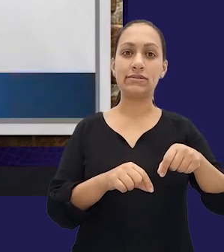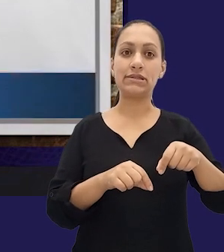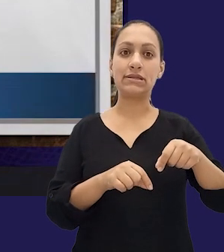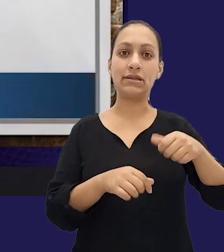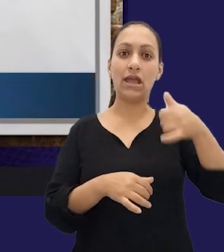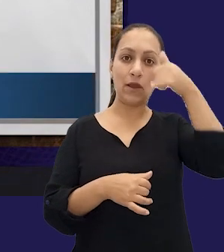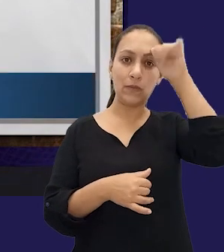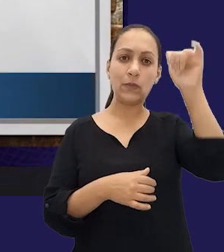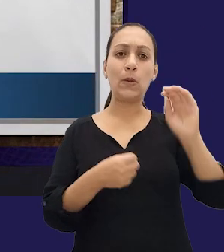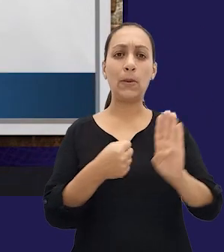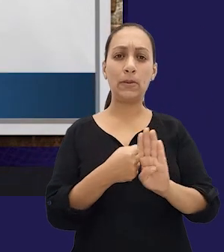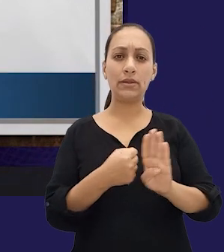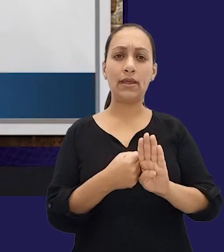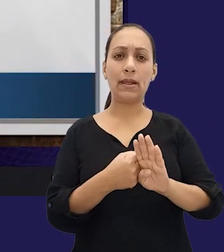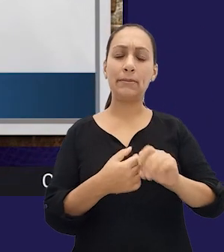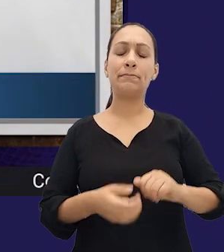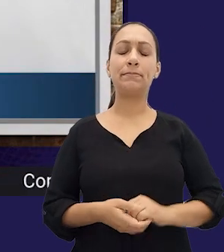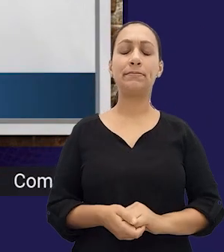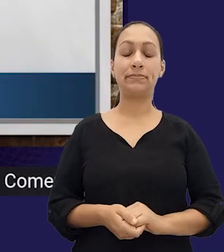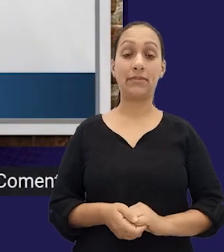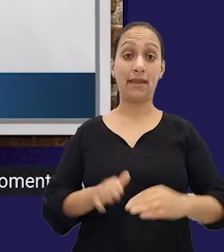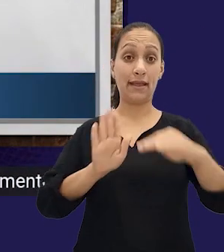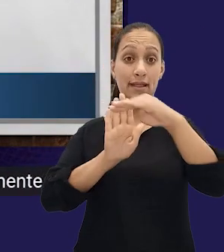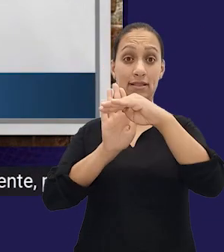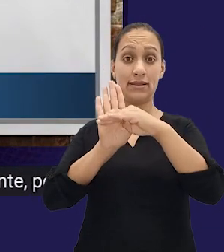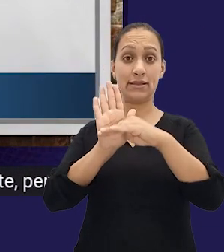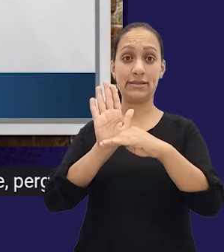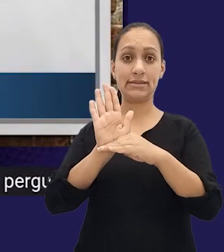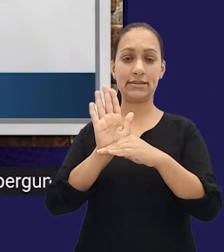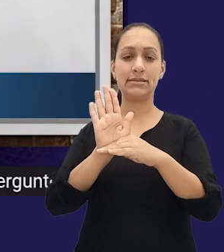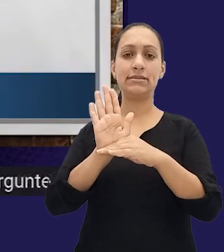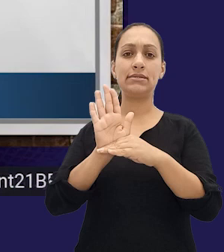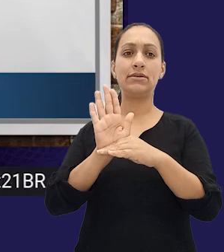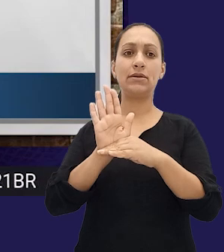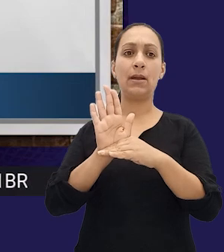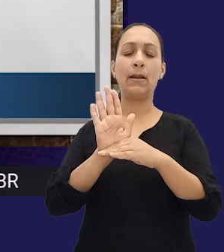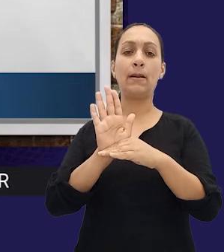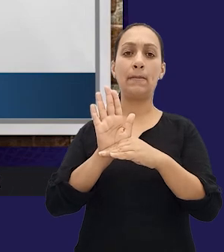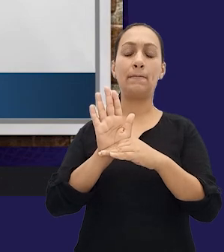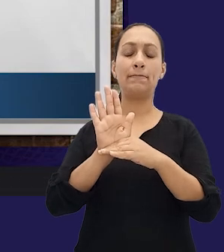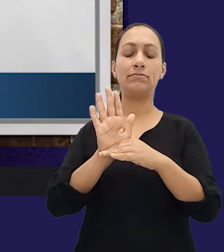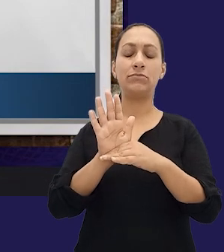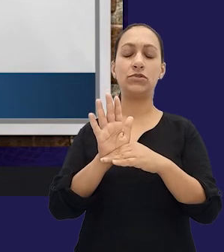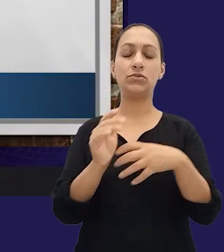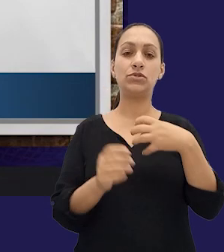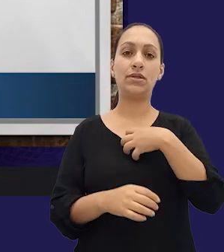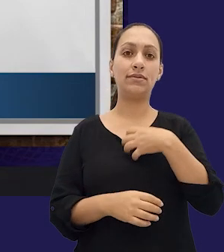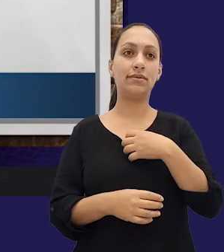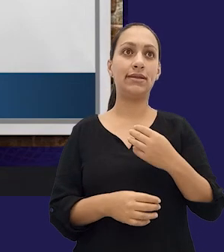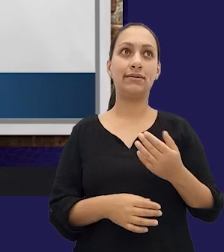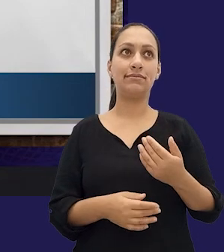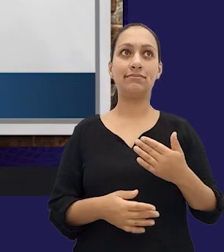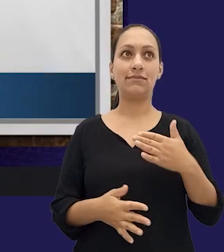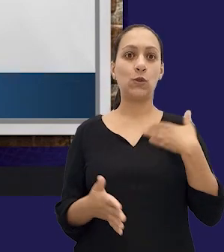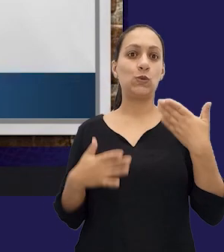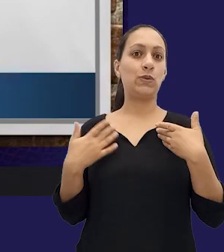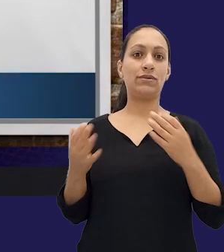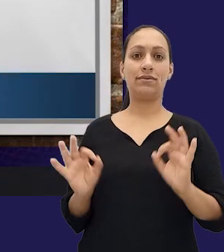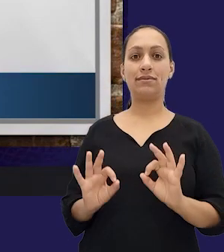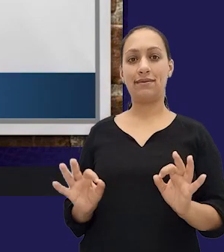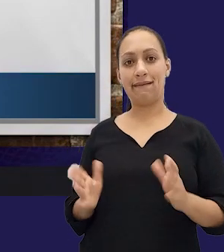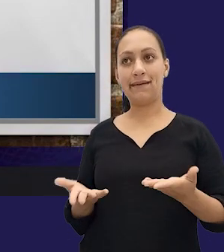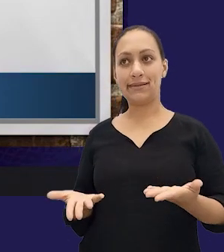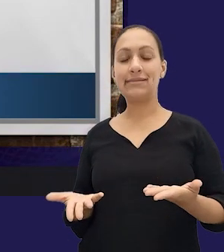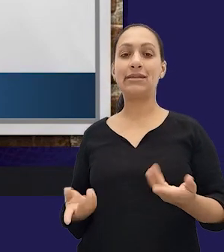tá? E essa lista, gente, ela traz para nós, de modo nada surpreendente, eu diria, né, o que a gente acaba vendo em